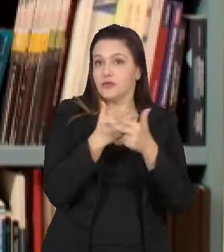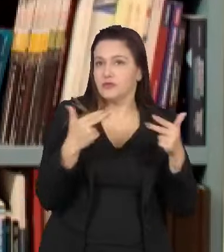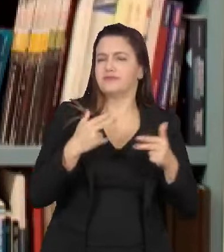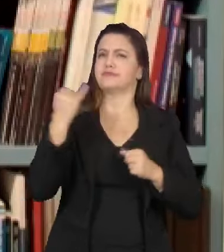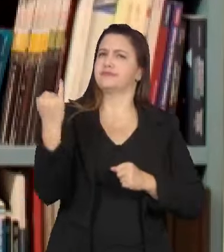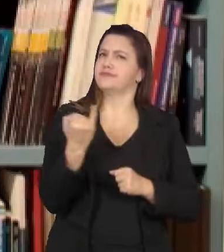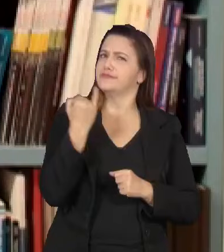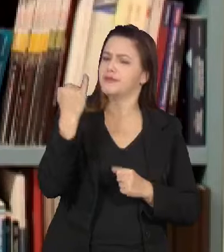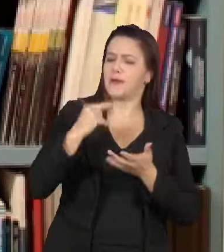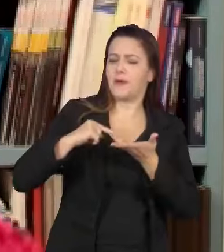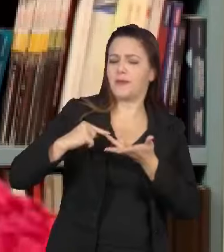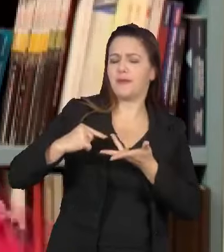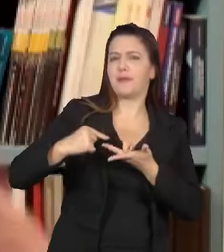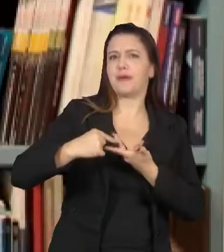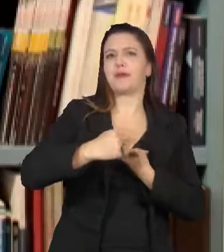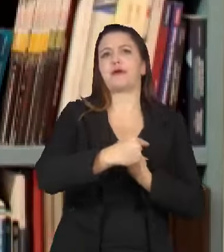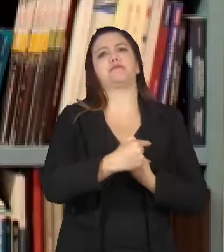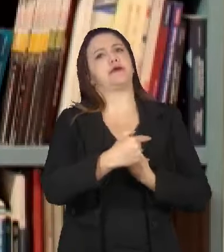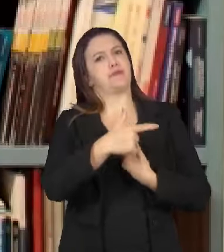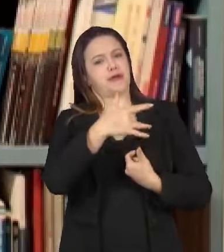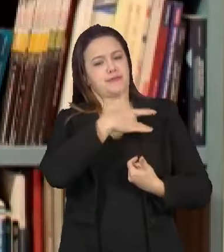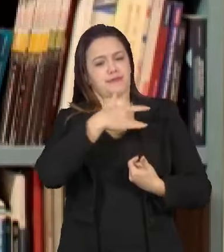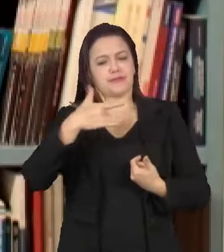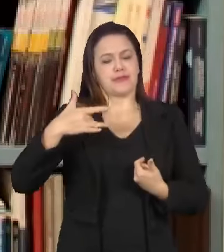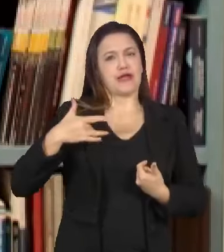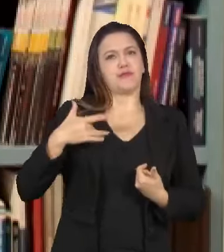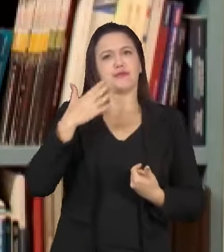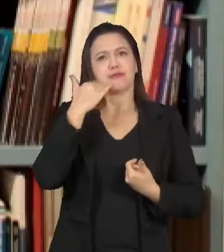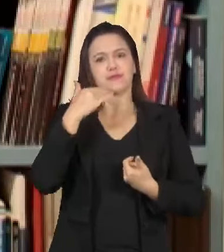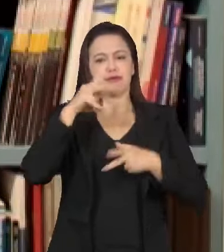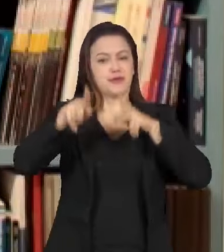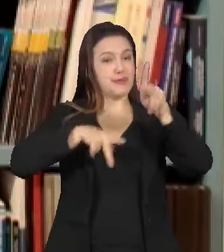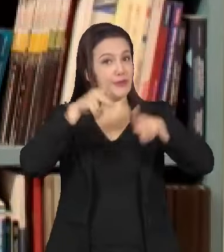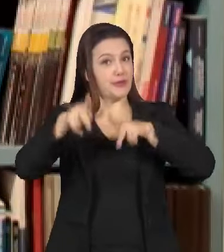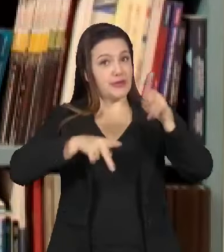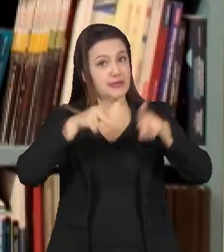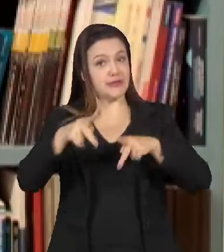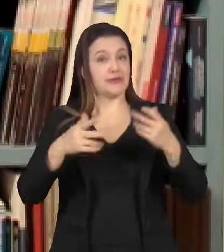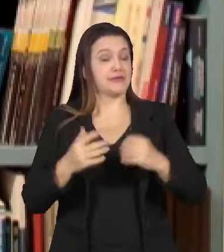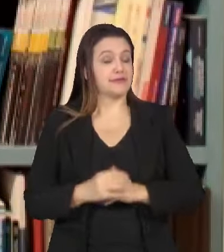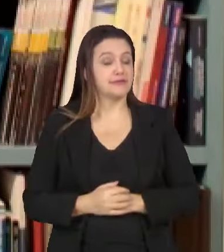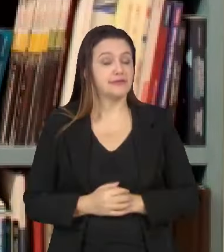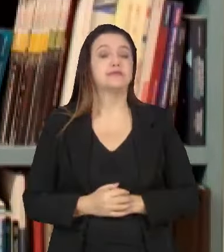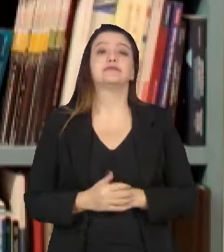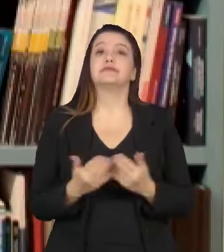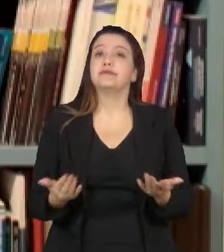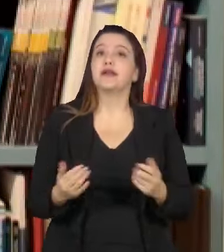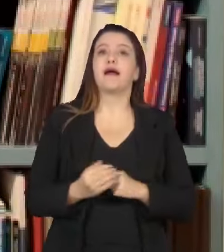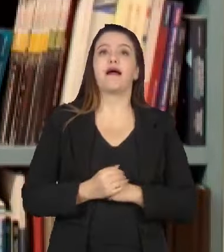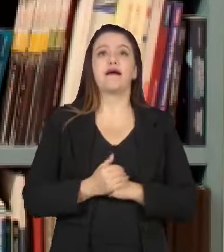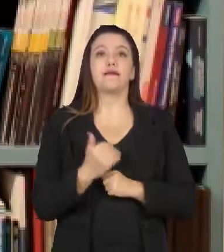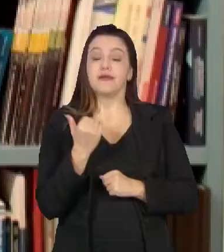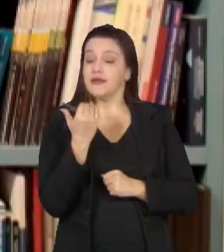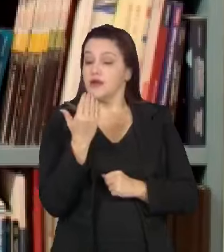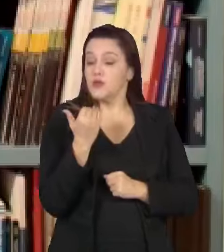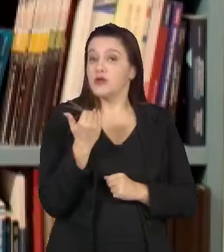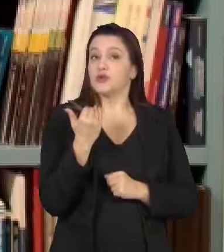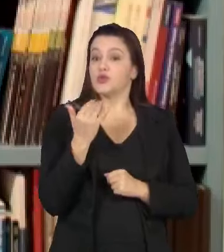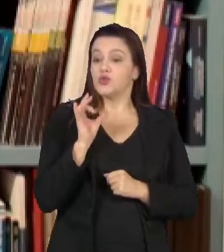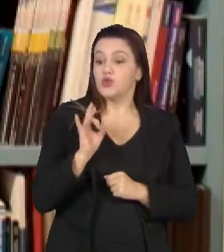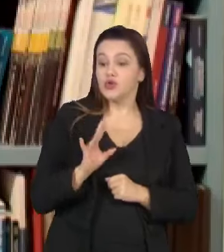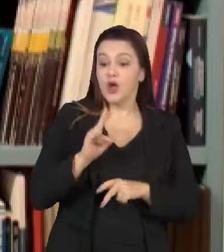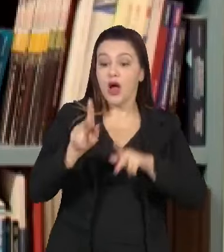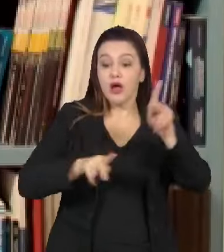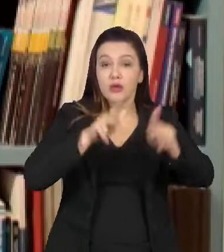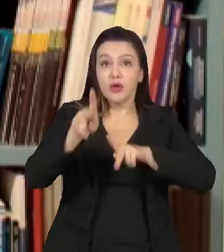importantes humana saúde nutricional da população eles não necessariamente são consumidos só pela população de